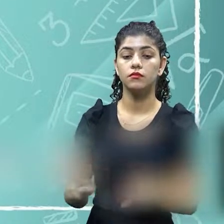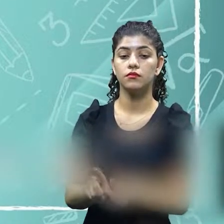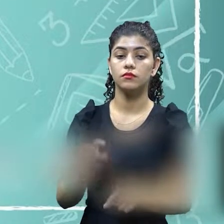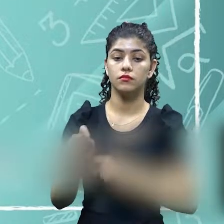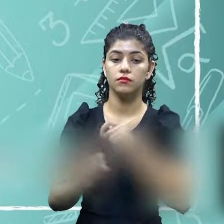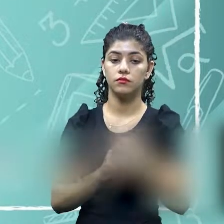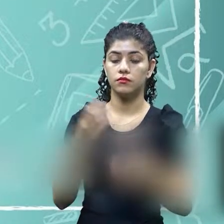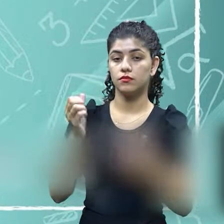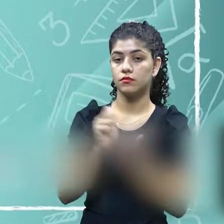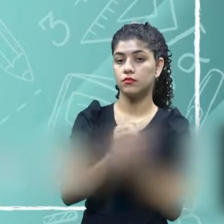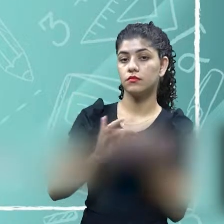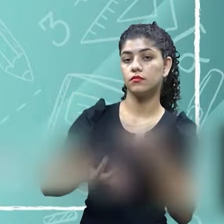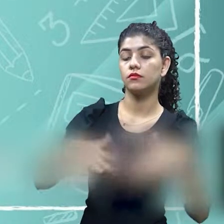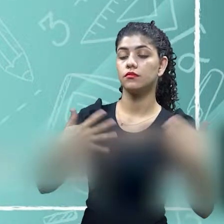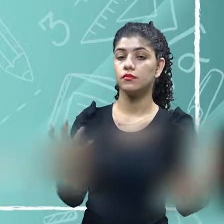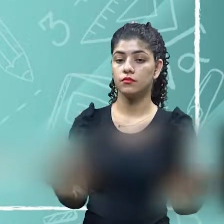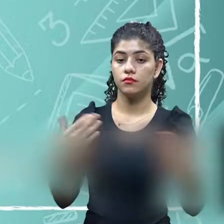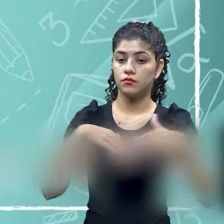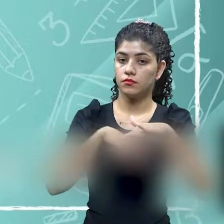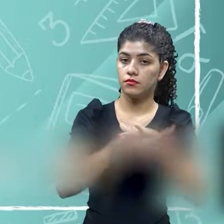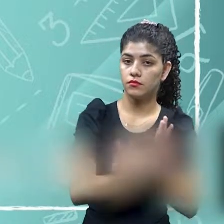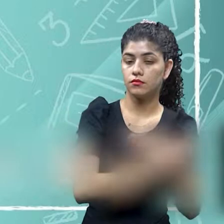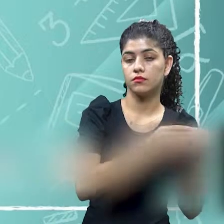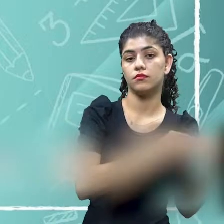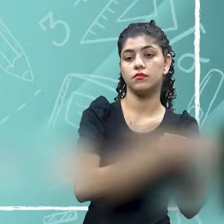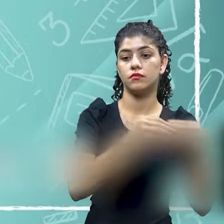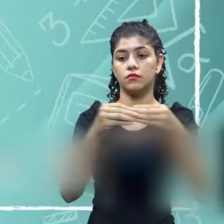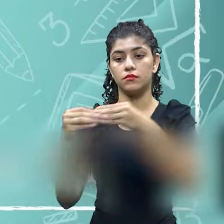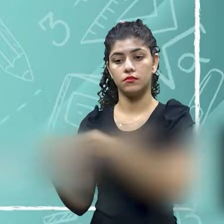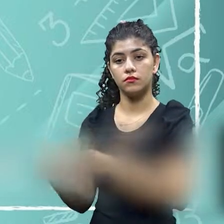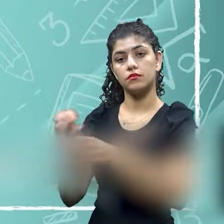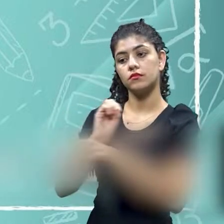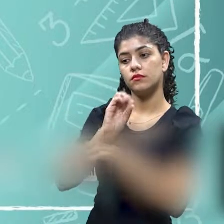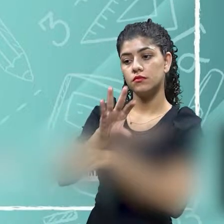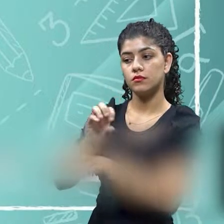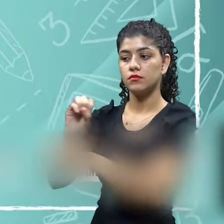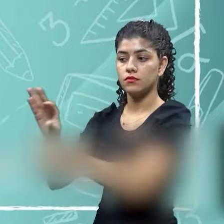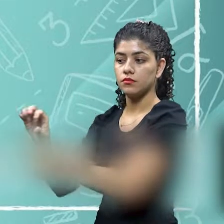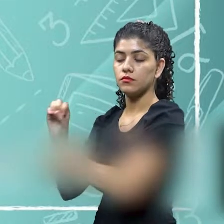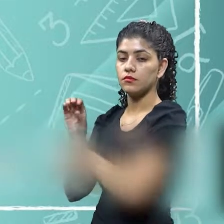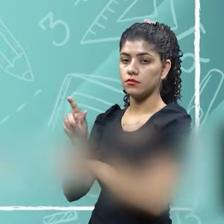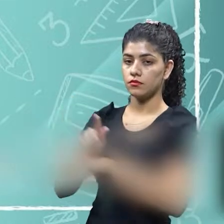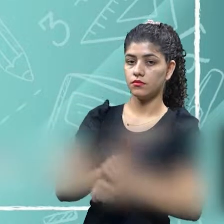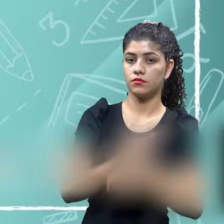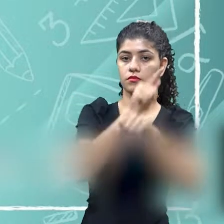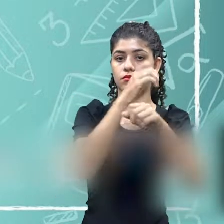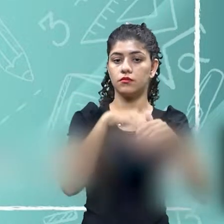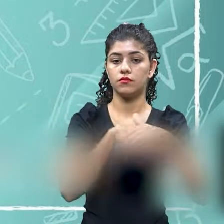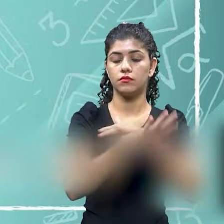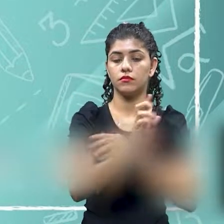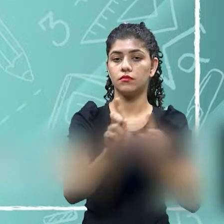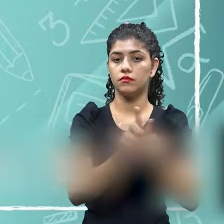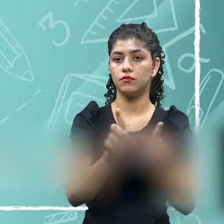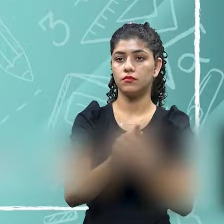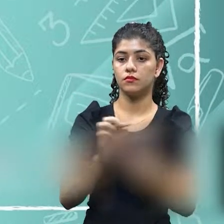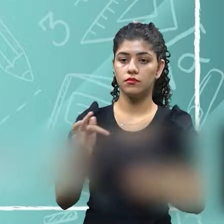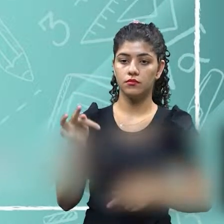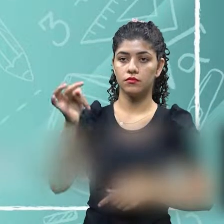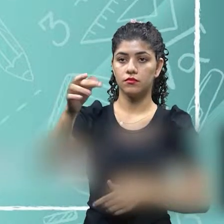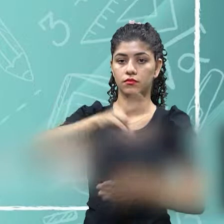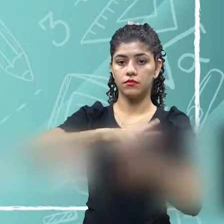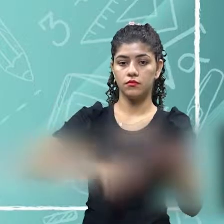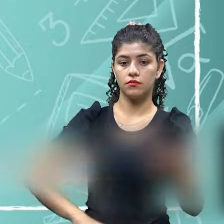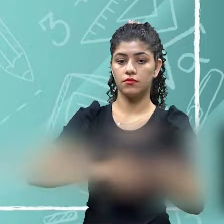da logística quais atividades? Armazenagem, transporte, distribuição, gestão de estoque, previsão de